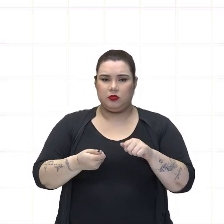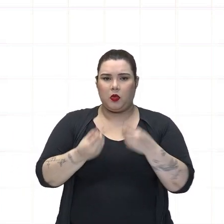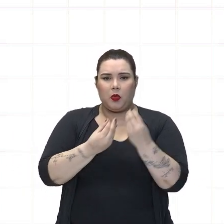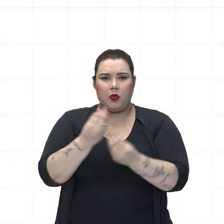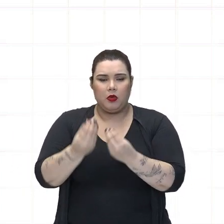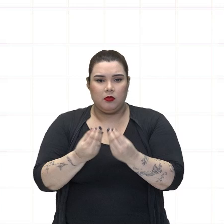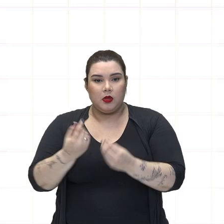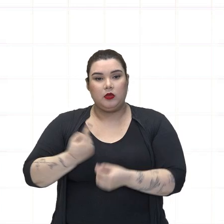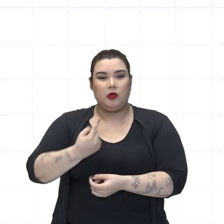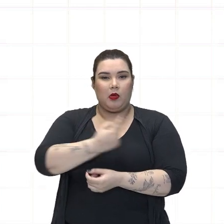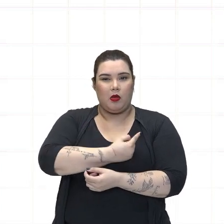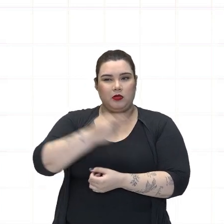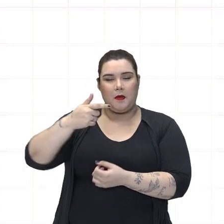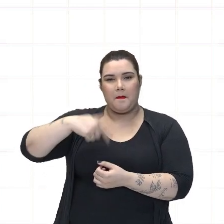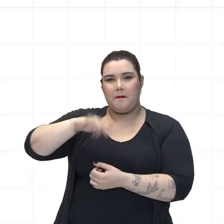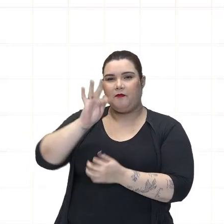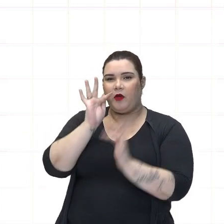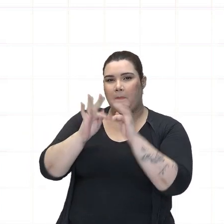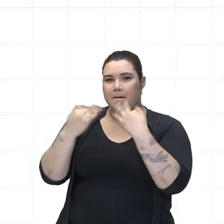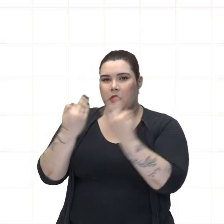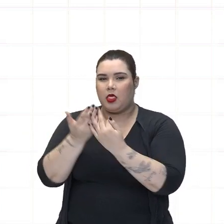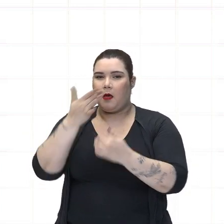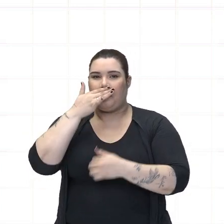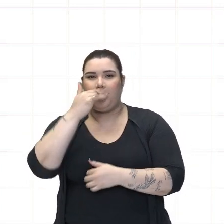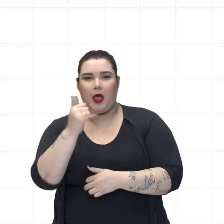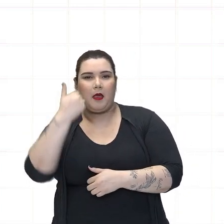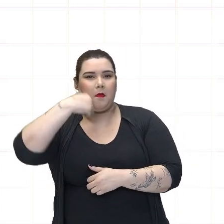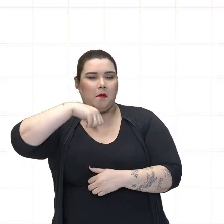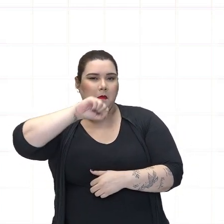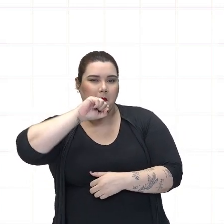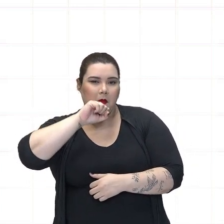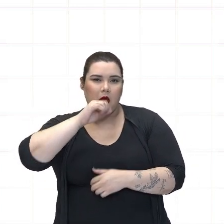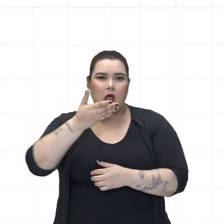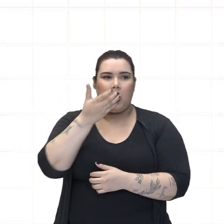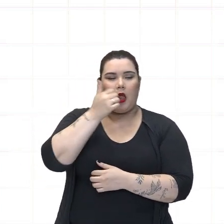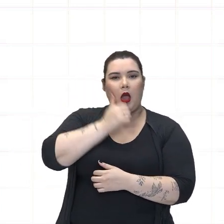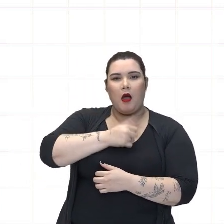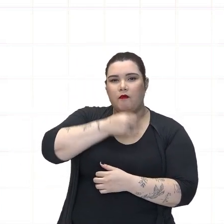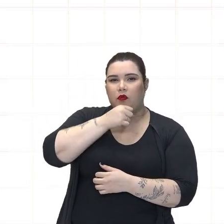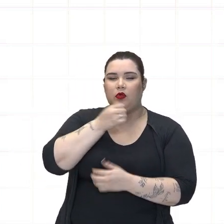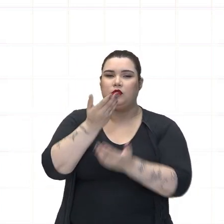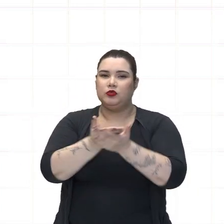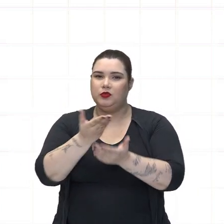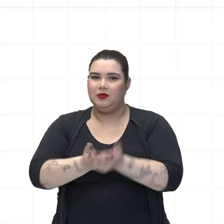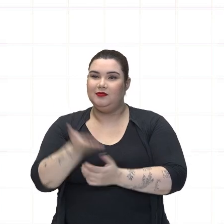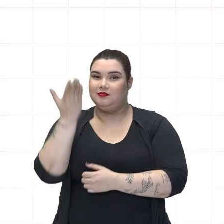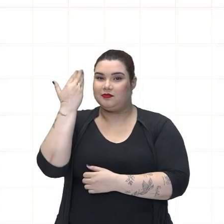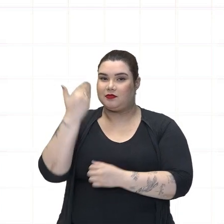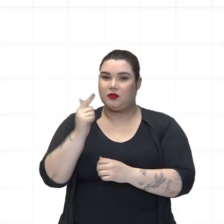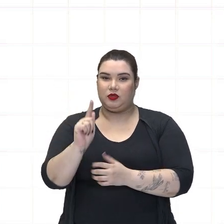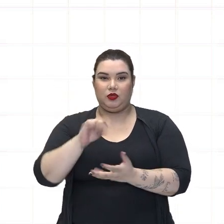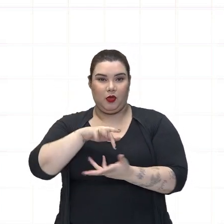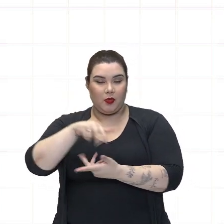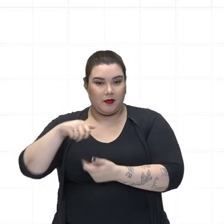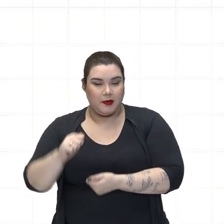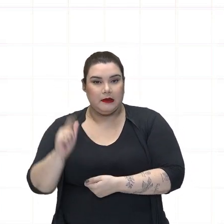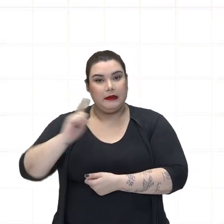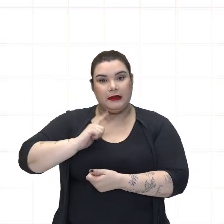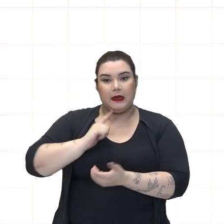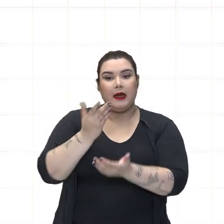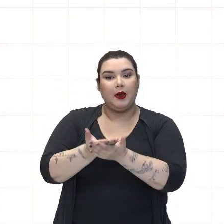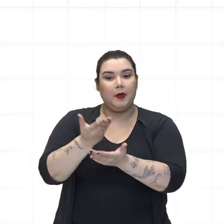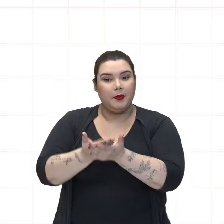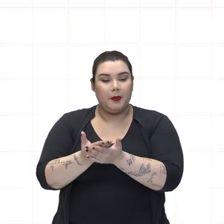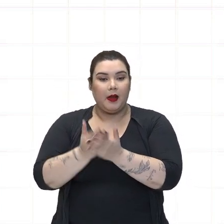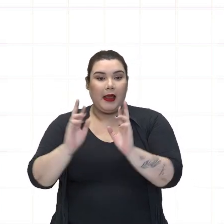pais estudaram geografia desse jeito, tá, gente? Nossos pais, nossos avós, muito provavelmente tiveram aulas de